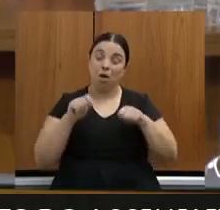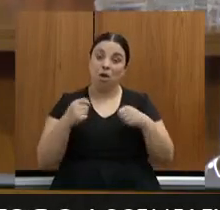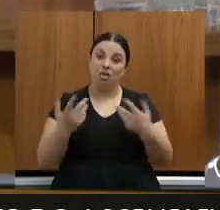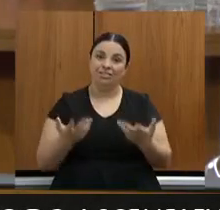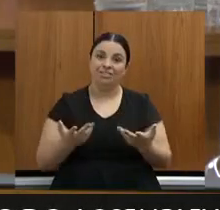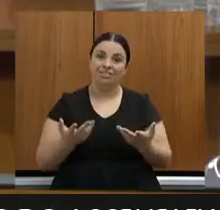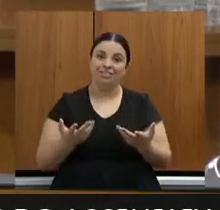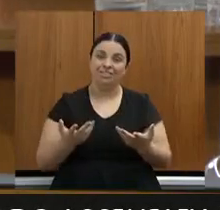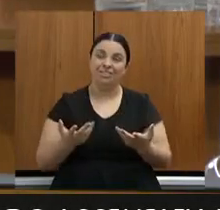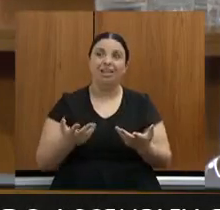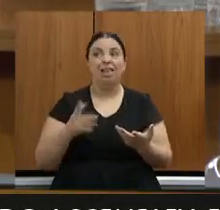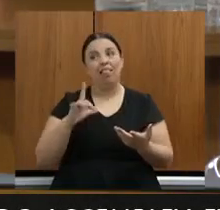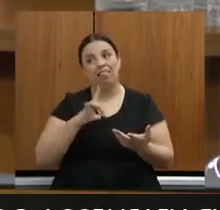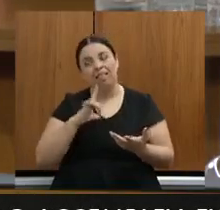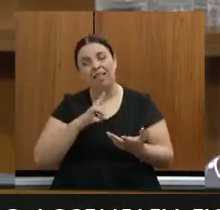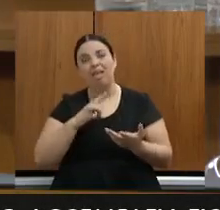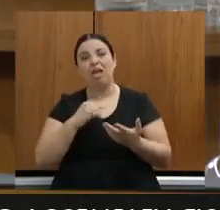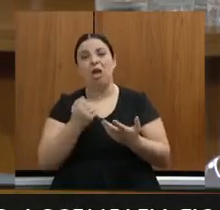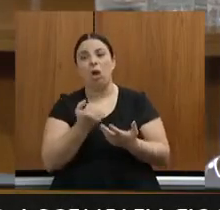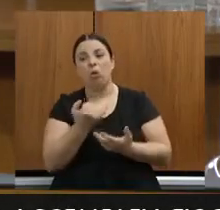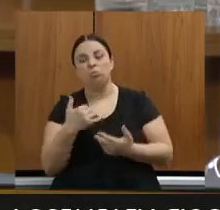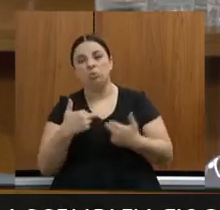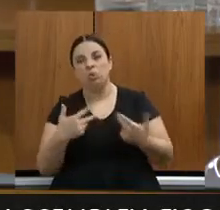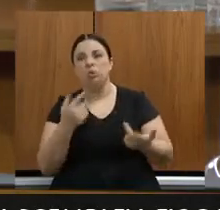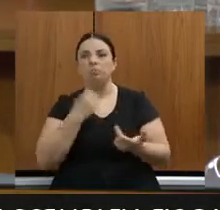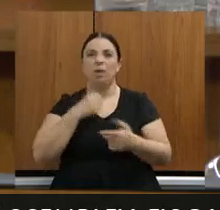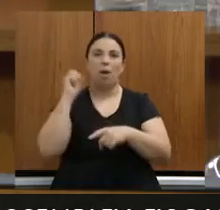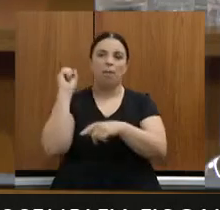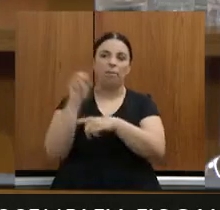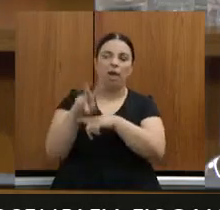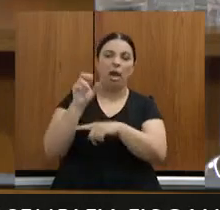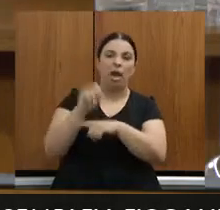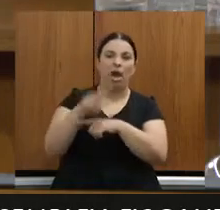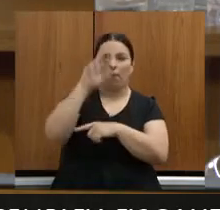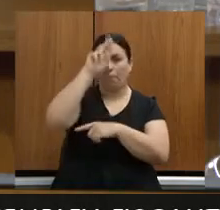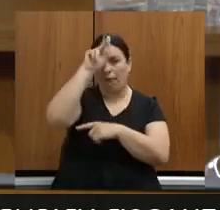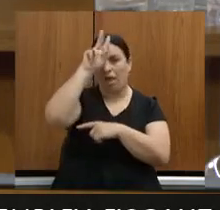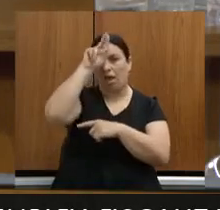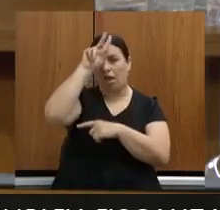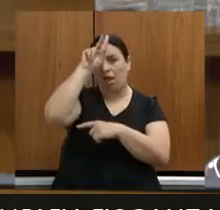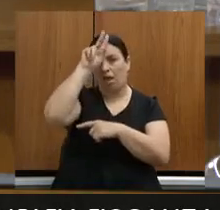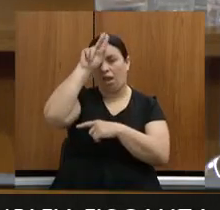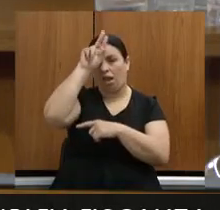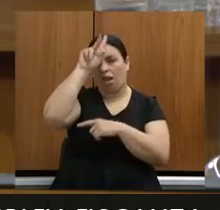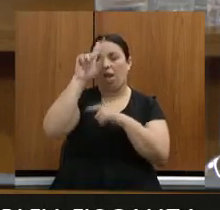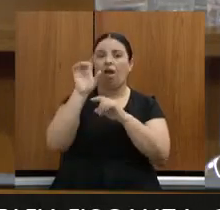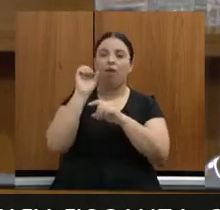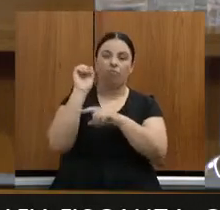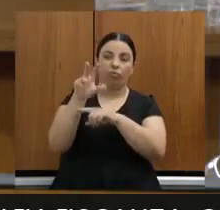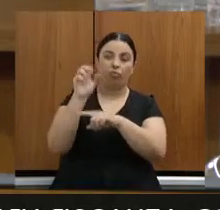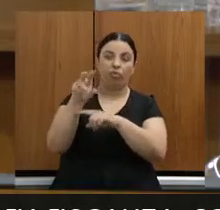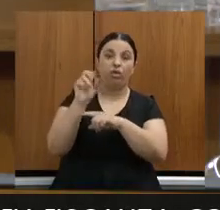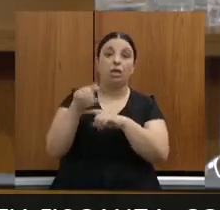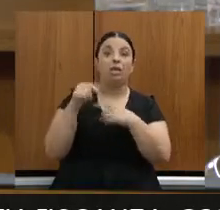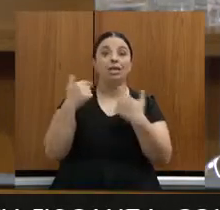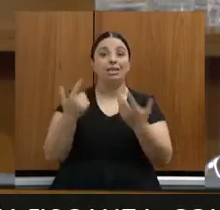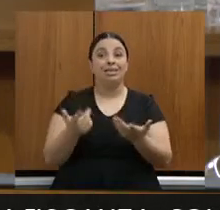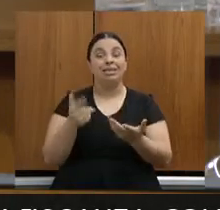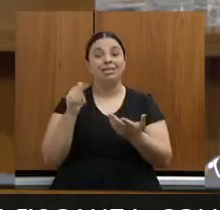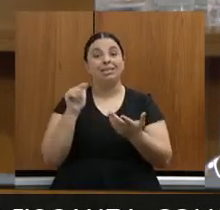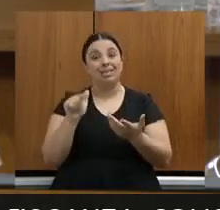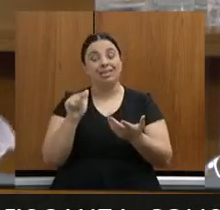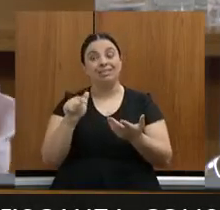situações adversas ataques de pragas doenças diferentes só que o produtor não esteja acostumado nada